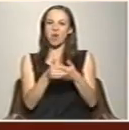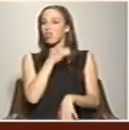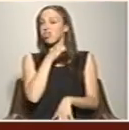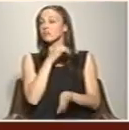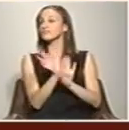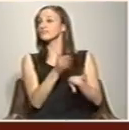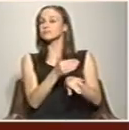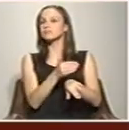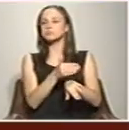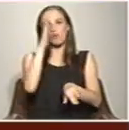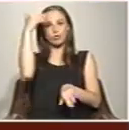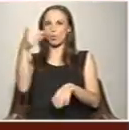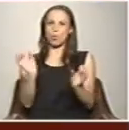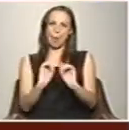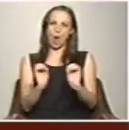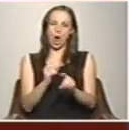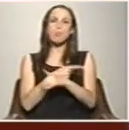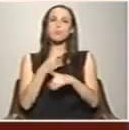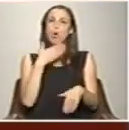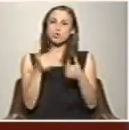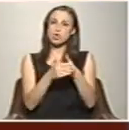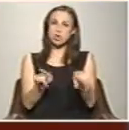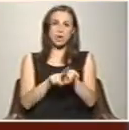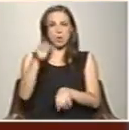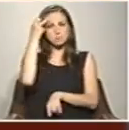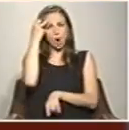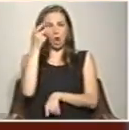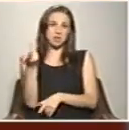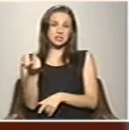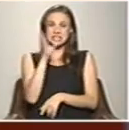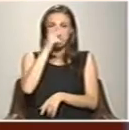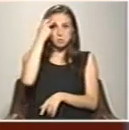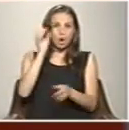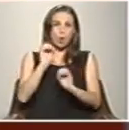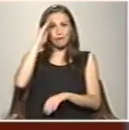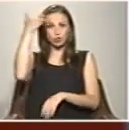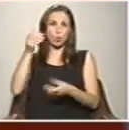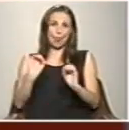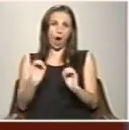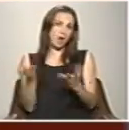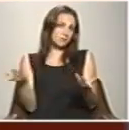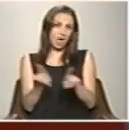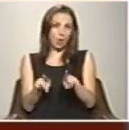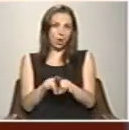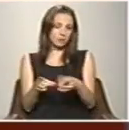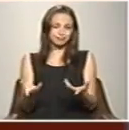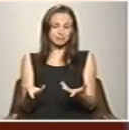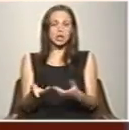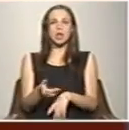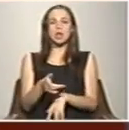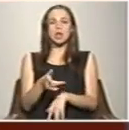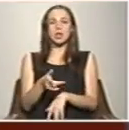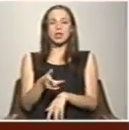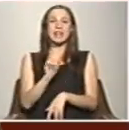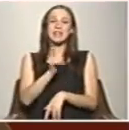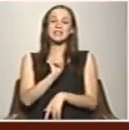povo sem futuro, porque os idosos são a nossa memória. Quem não tem memória não tem futuro. E um povo, e isso faz dos